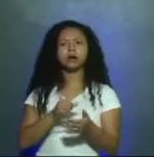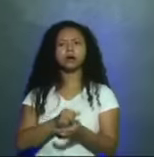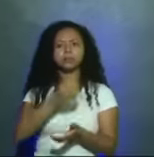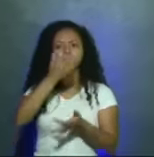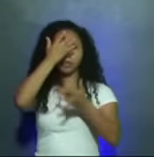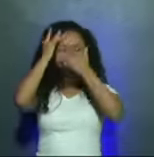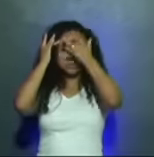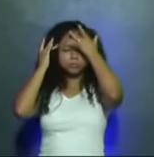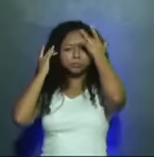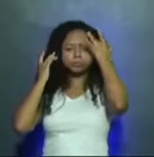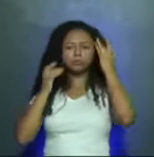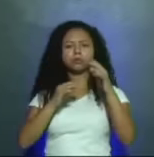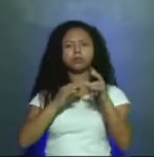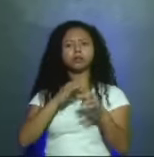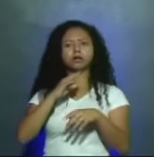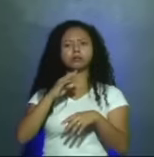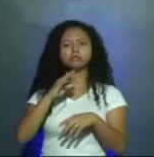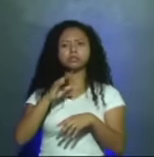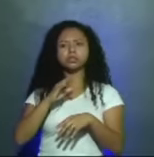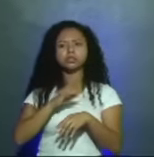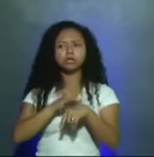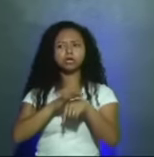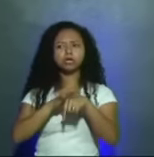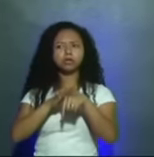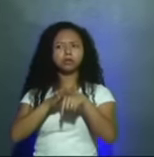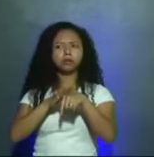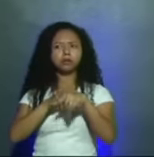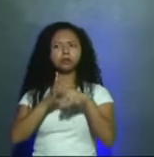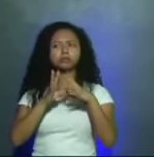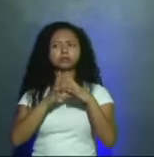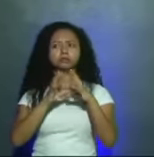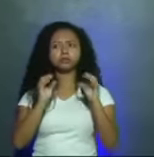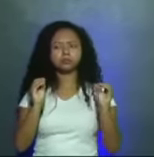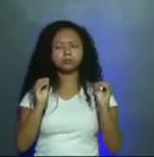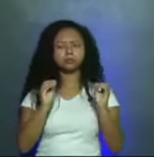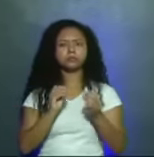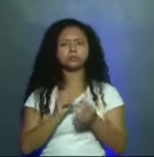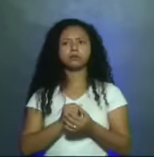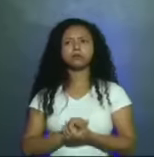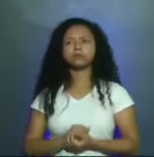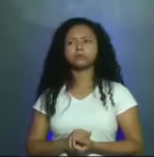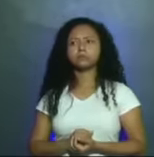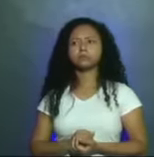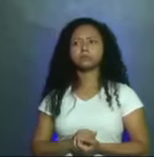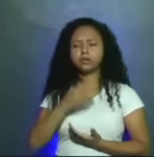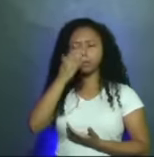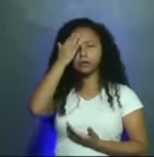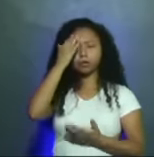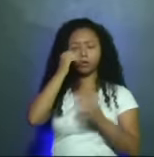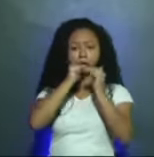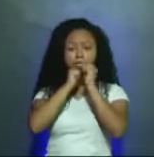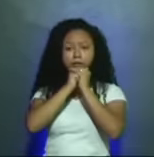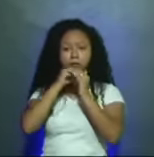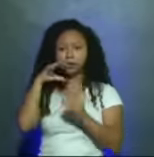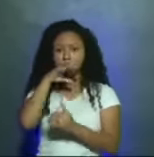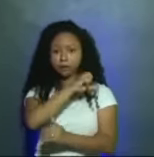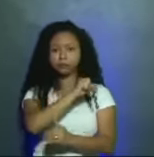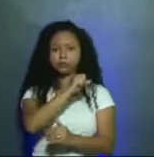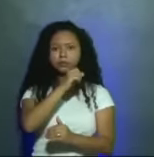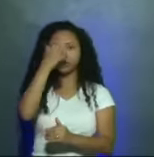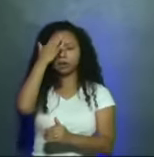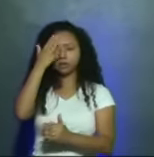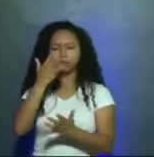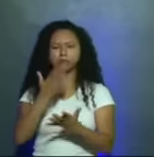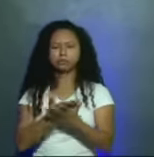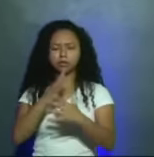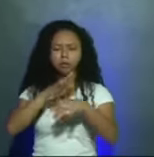Ora especificamente. Não tem que ser uma oração comprida. Pode ser uma oração rápida. Tomando posse da sua cura naquela